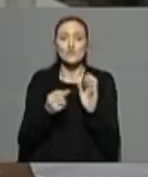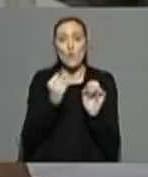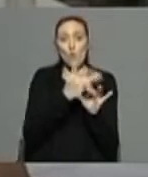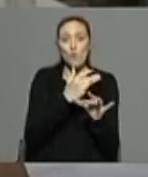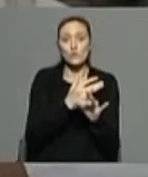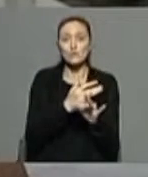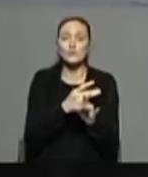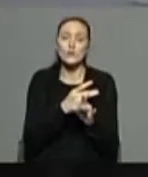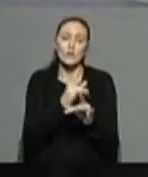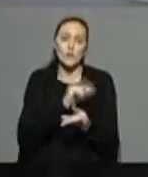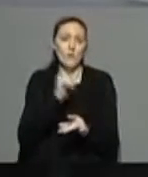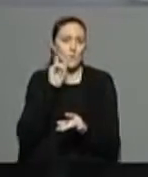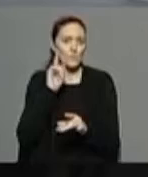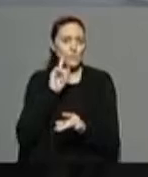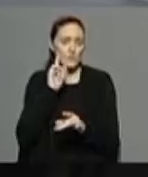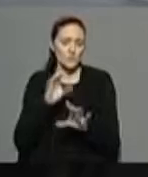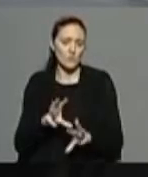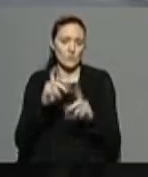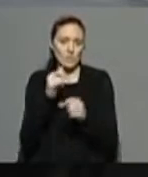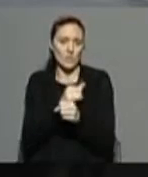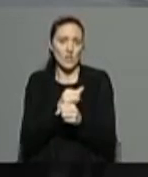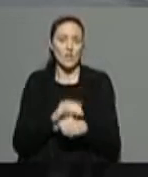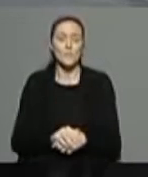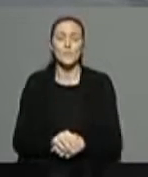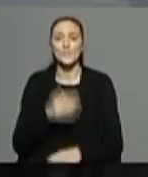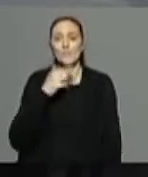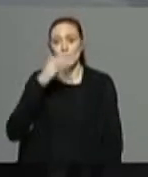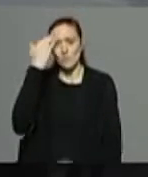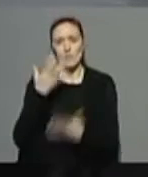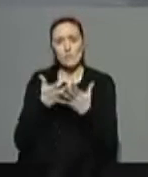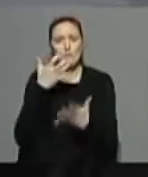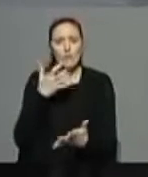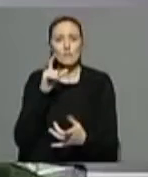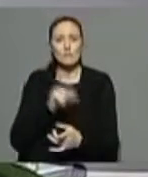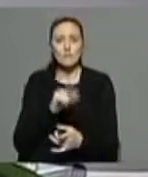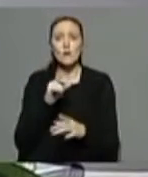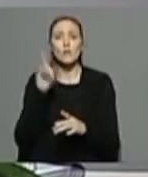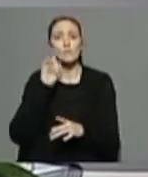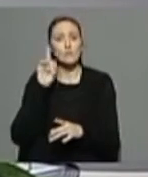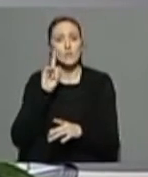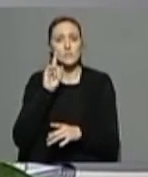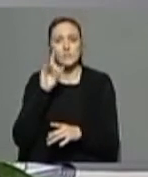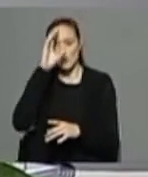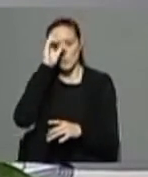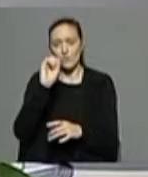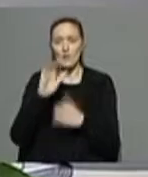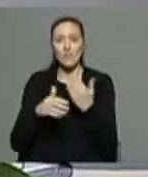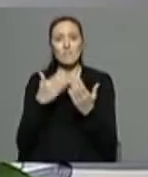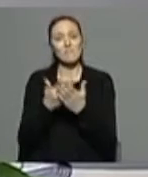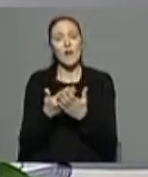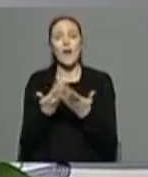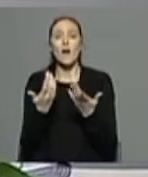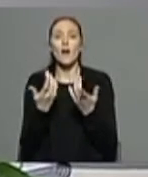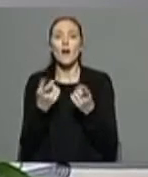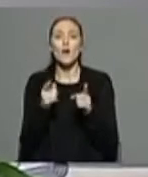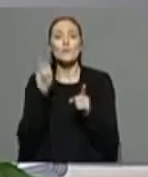claramente importantes para o desenvolvimento da ilha. Vasco Cordeiro destacou ainda a relevância que o Executivo açoriano atribui a estas reuniões com os